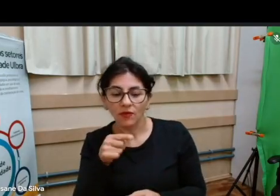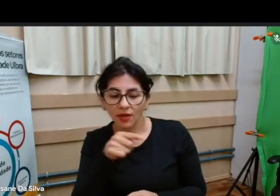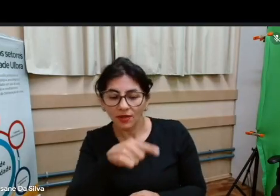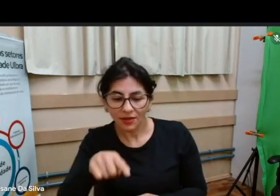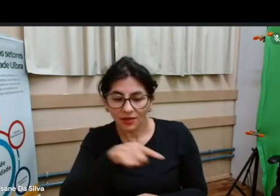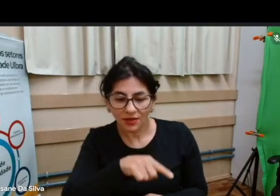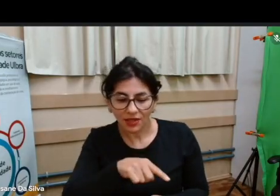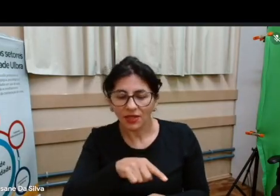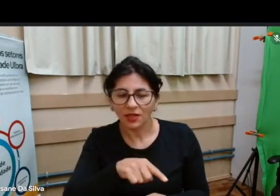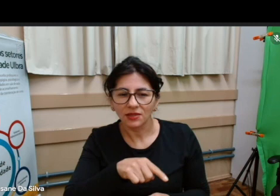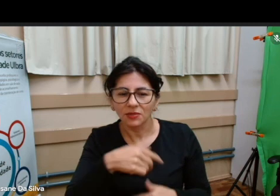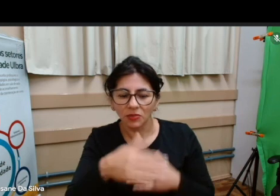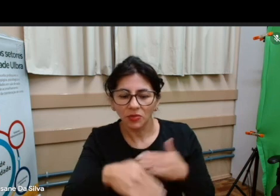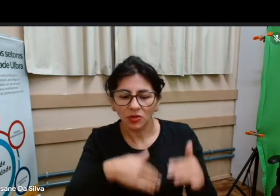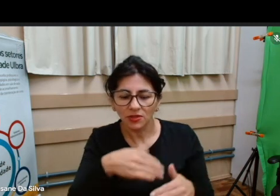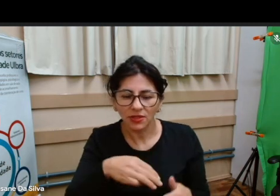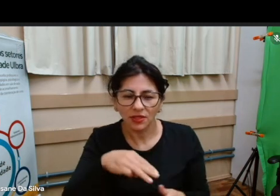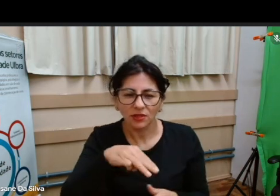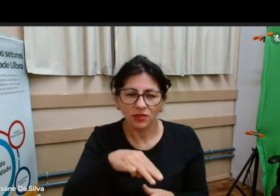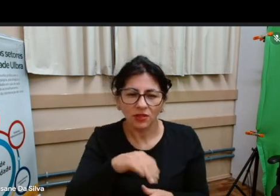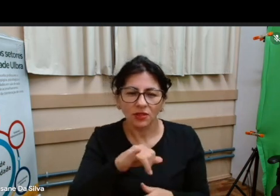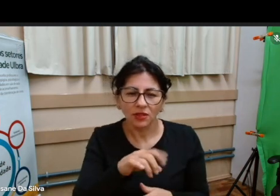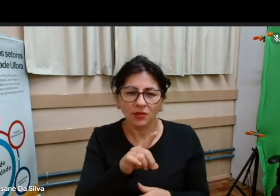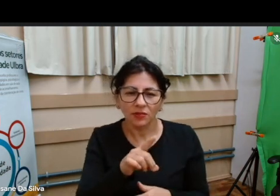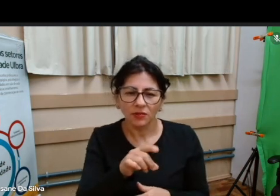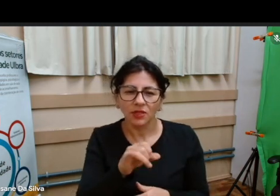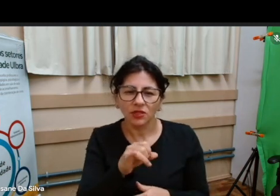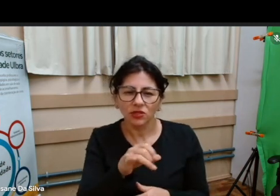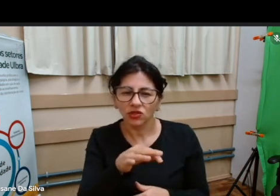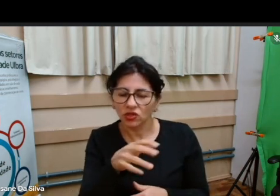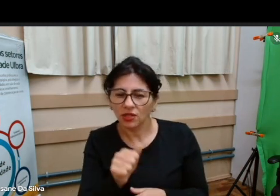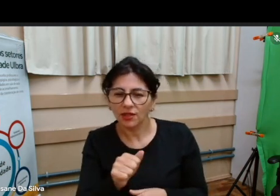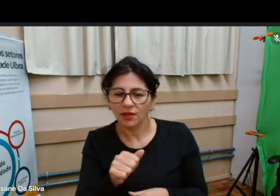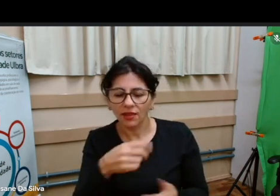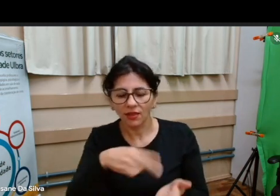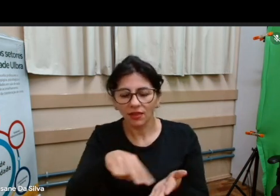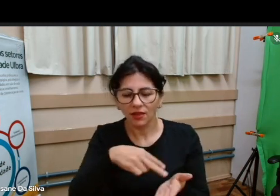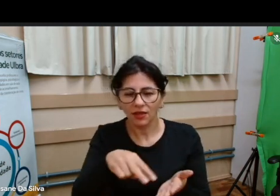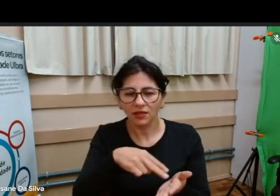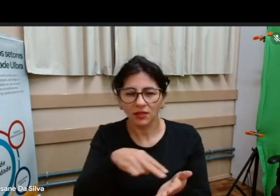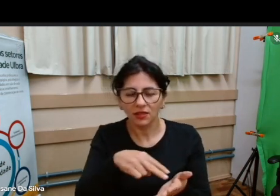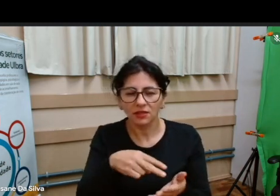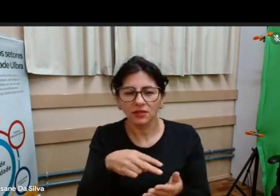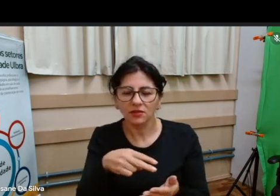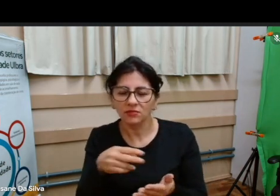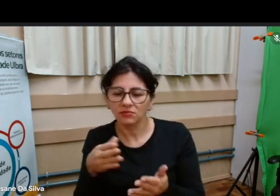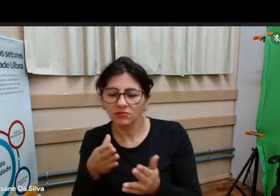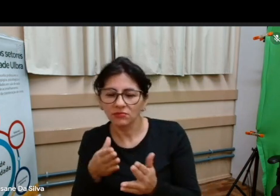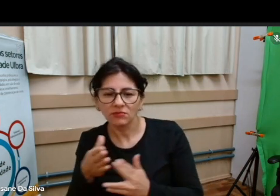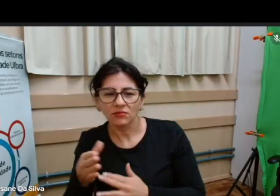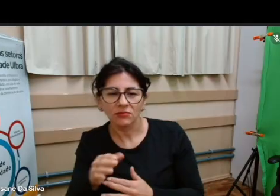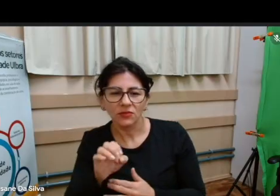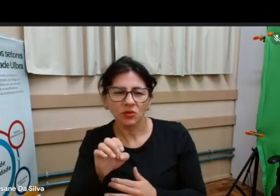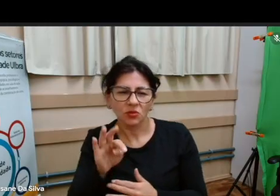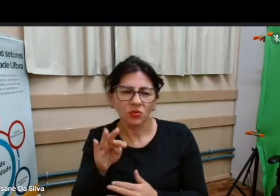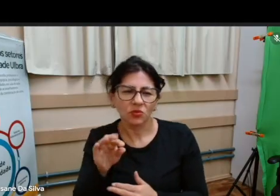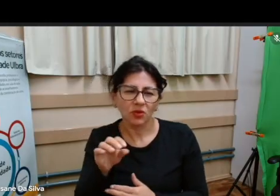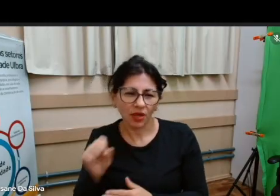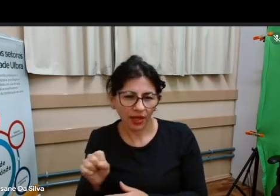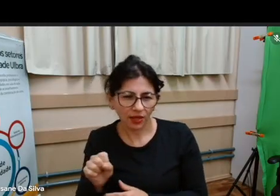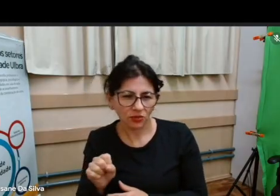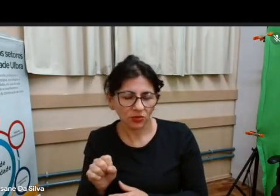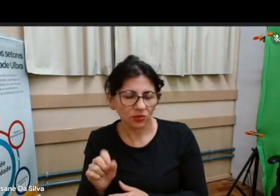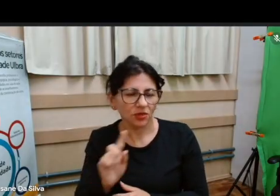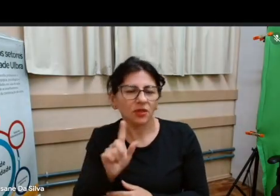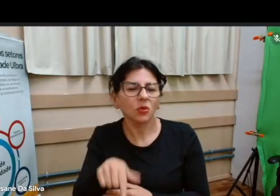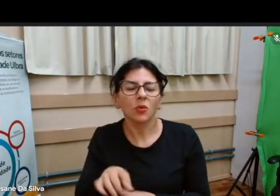mediatização da dança eh através de um éos que eu chamei de dança mediatizada que não